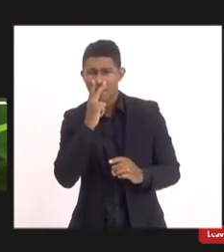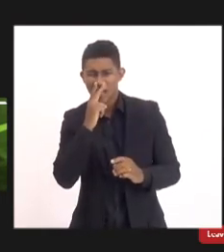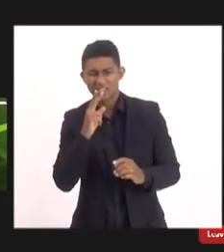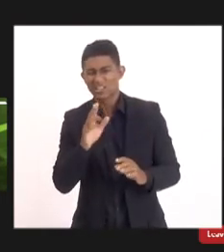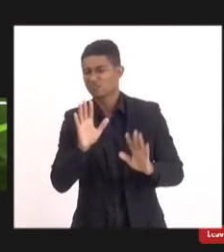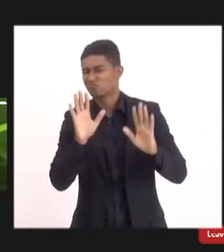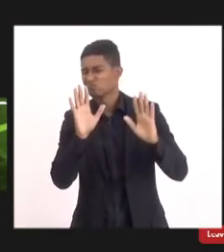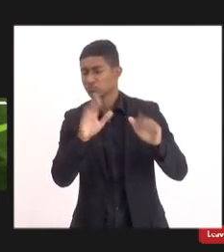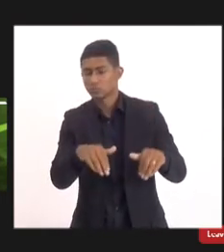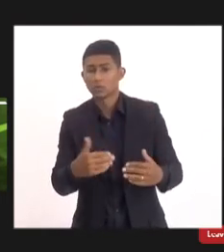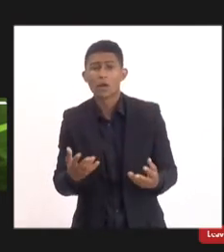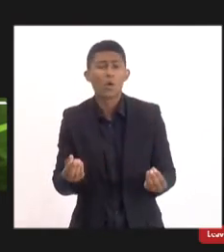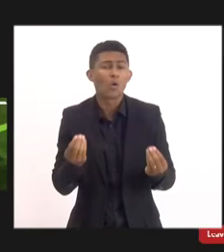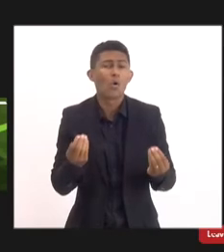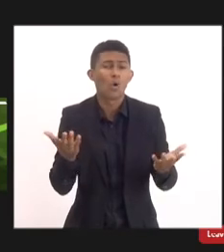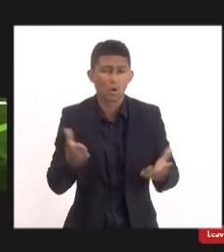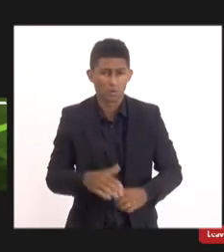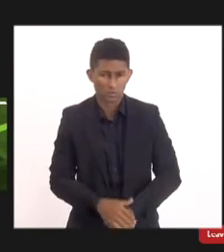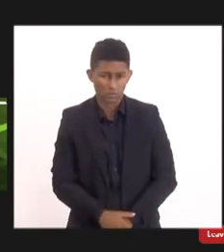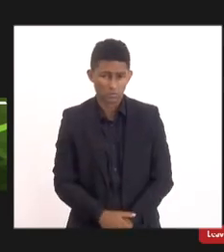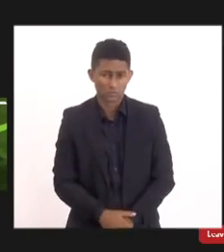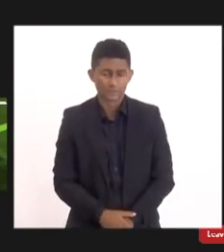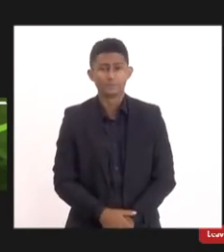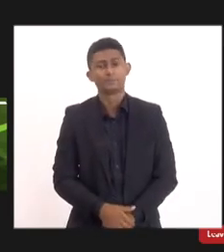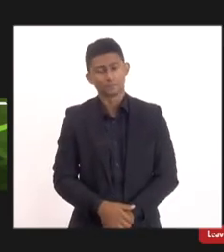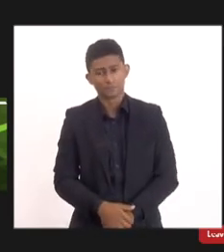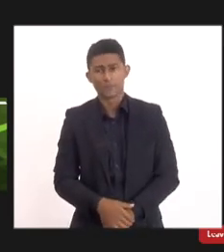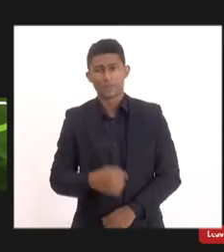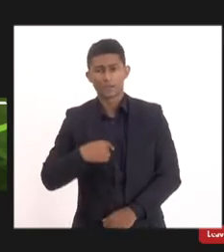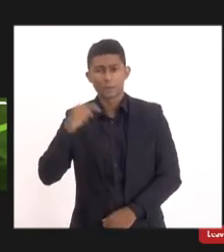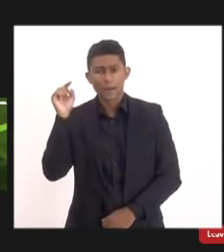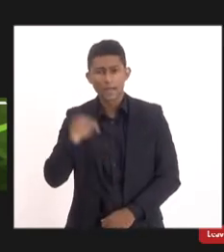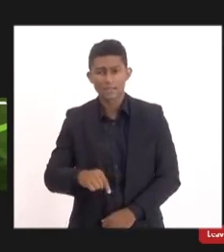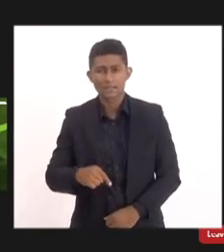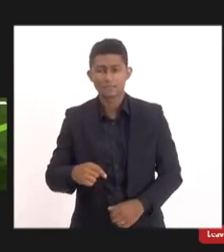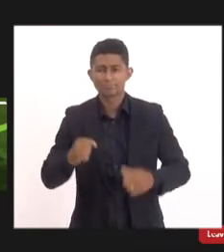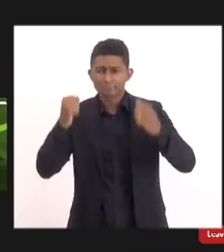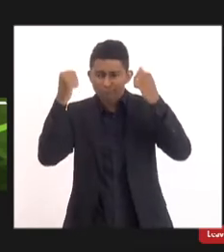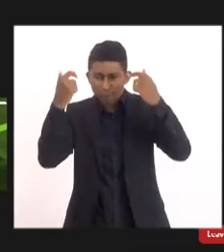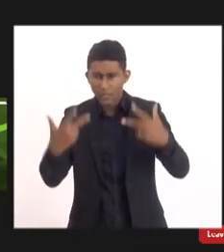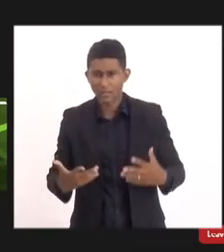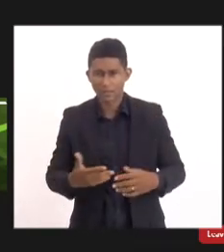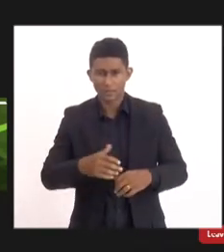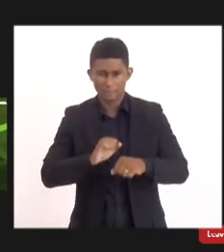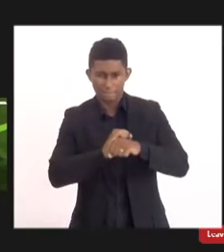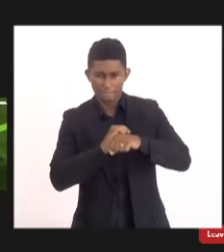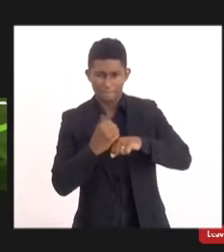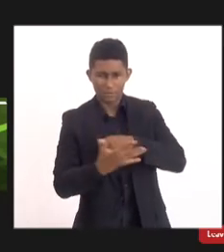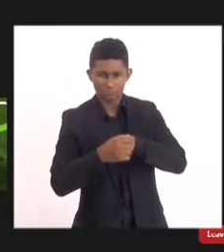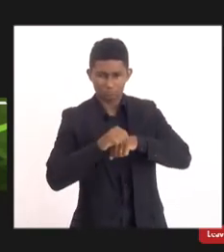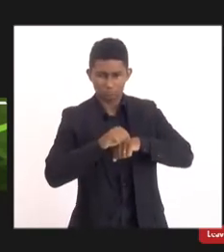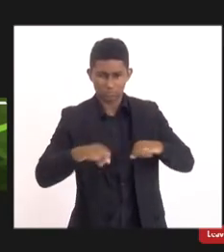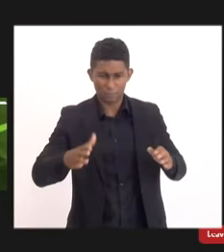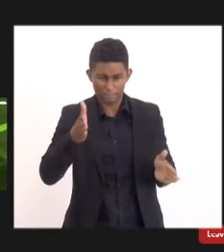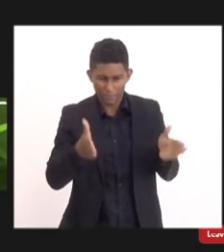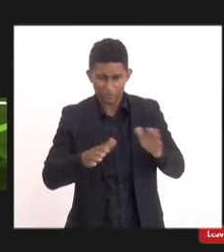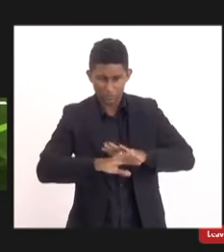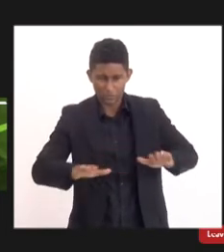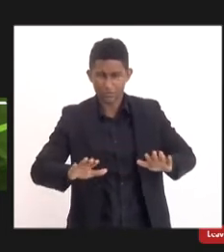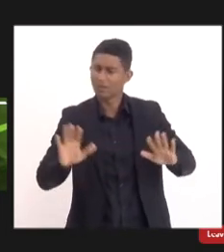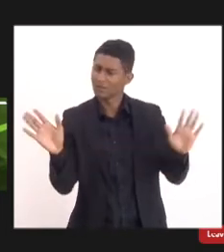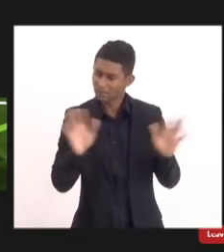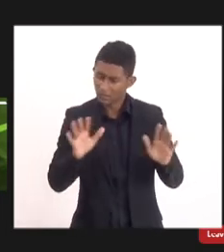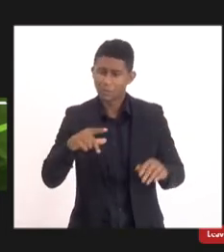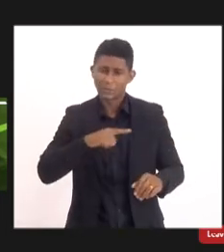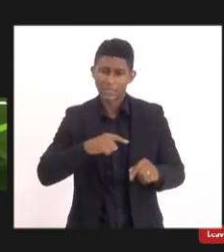eu queria começar por questões que não são só para o período de pandemia, tá? Temos três questões fundamentais que foram faladas aqui, que